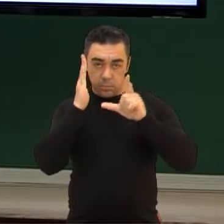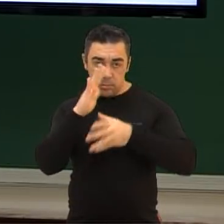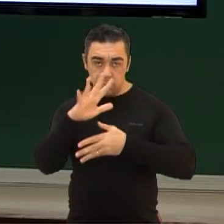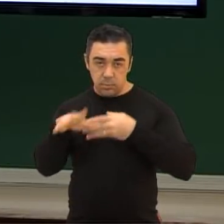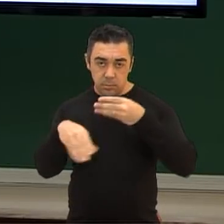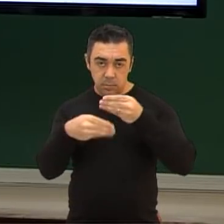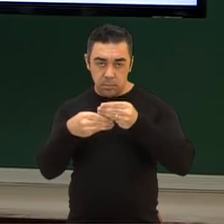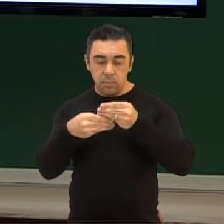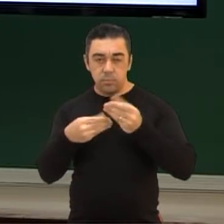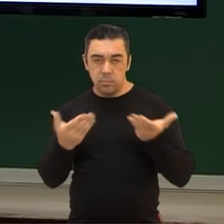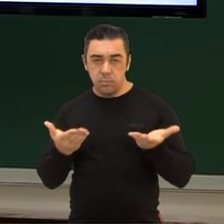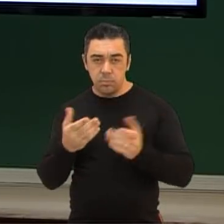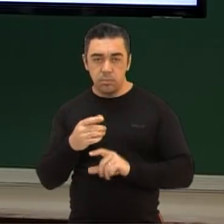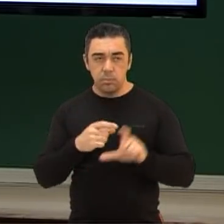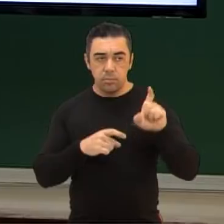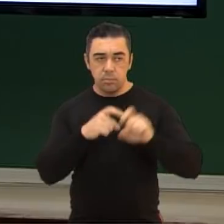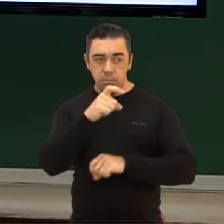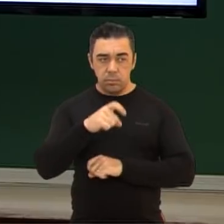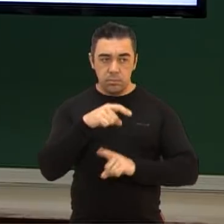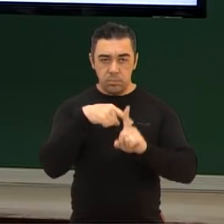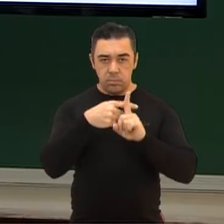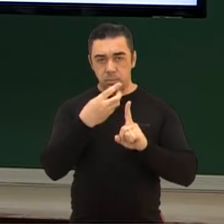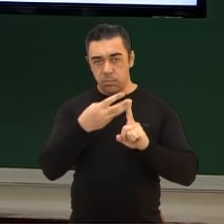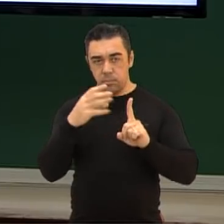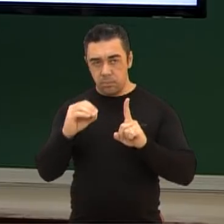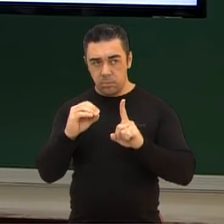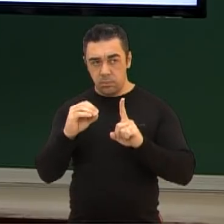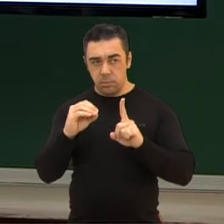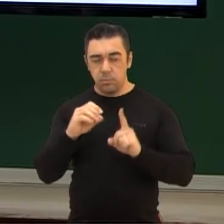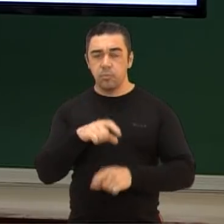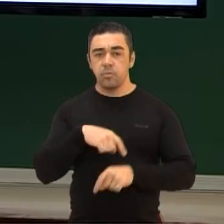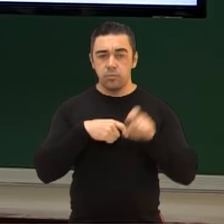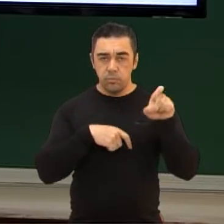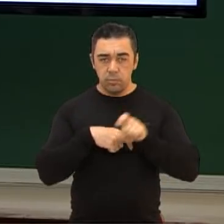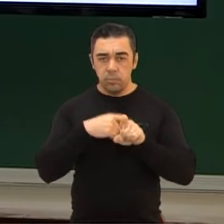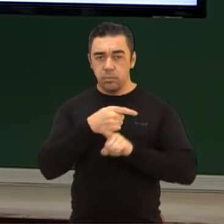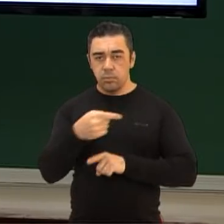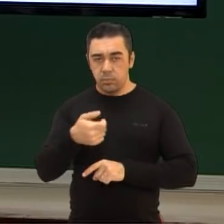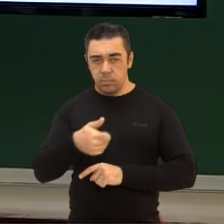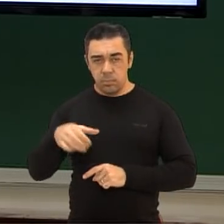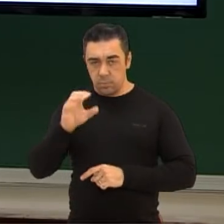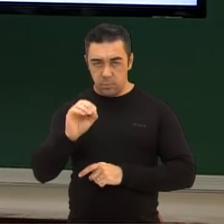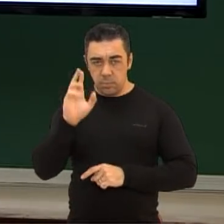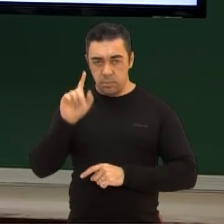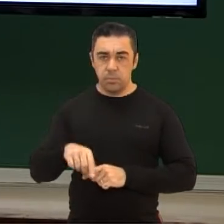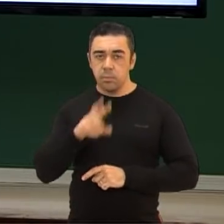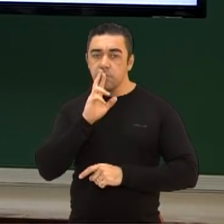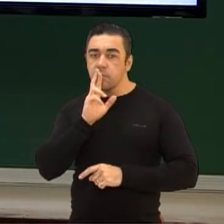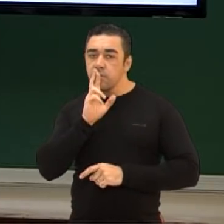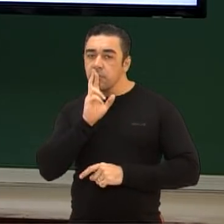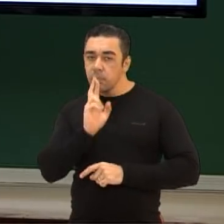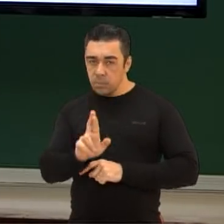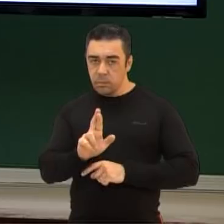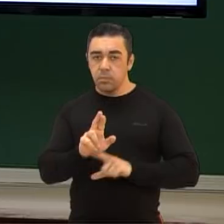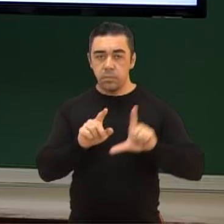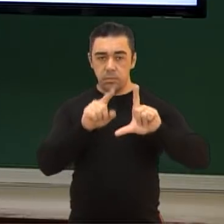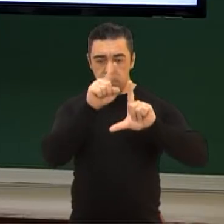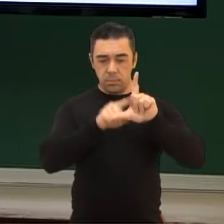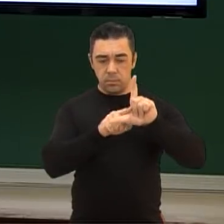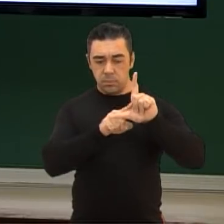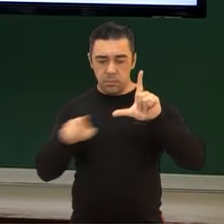que x mais 30 mais x menos 10 resultou em um ângulo